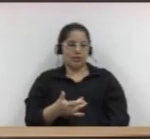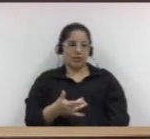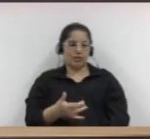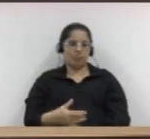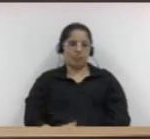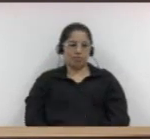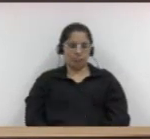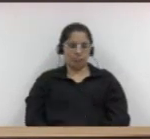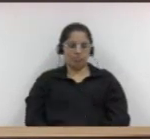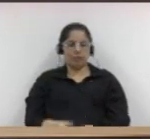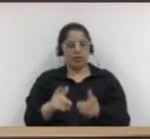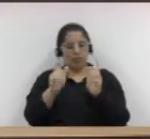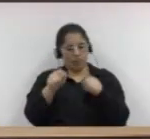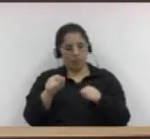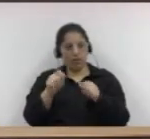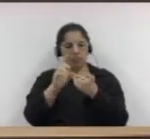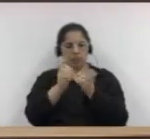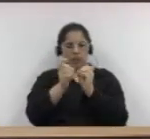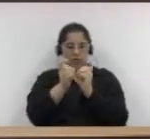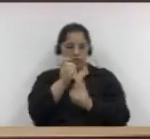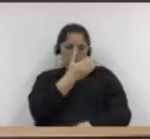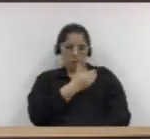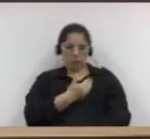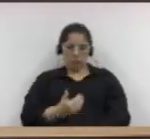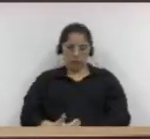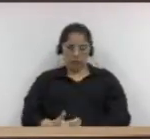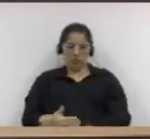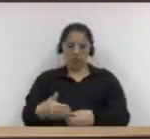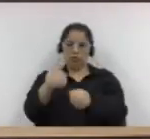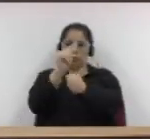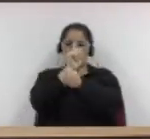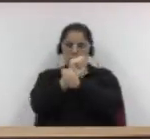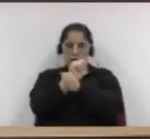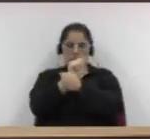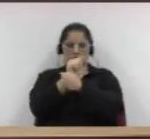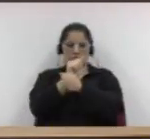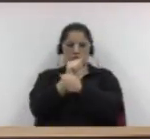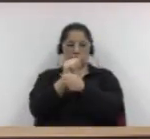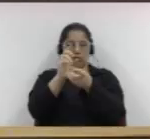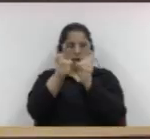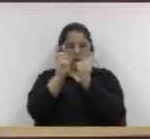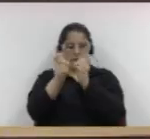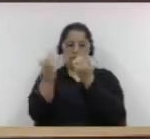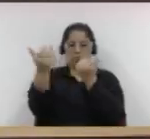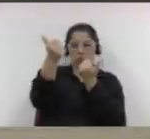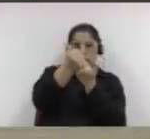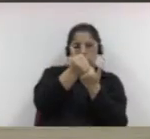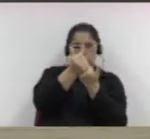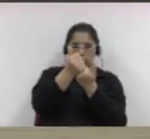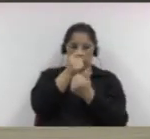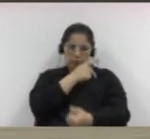podemos ter uma audiência pública para tentar solucionar o caso. Suspendo os trabalhos para que o presidente continue a sessão.